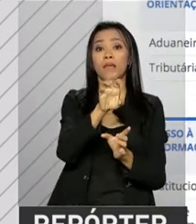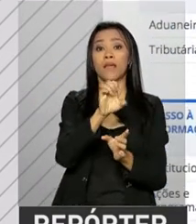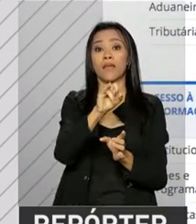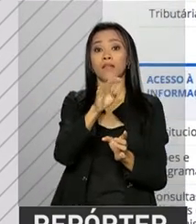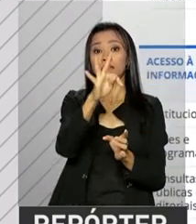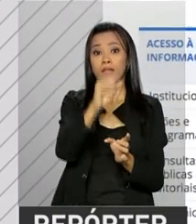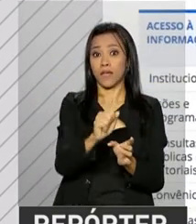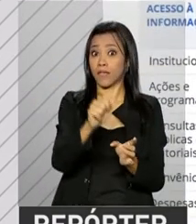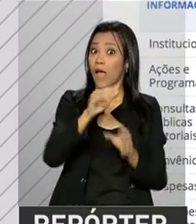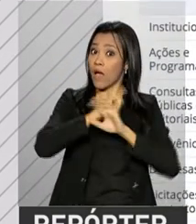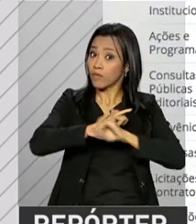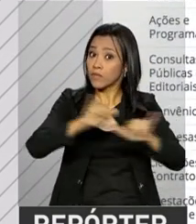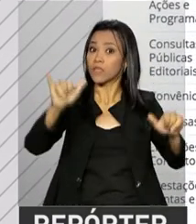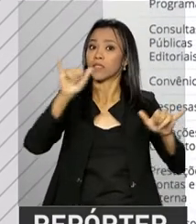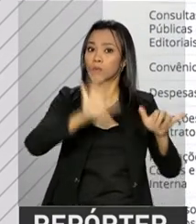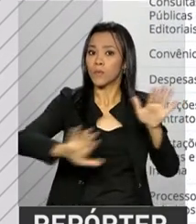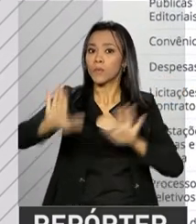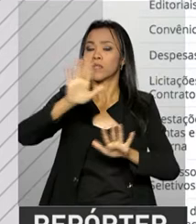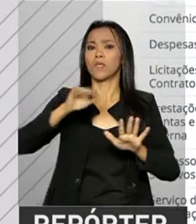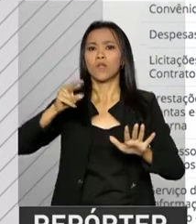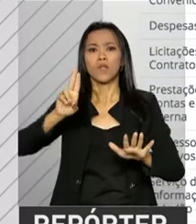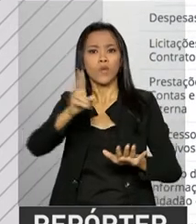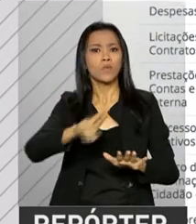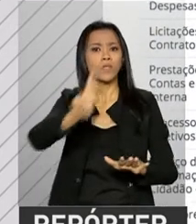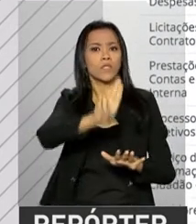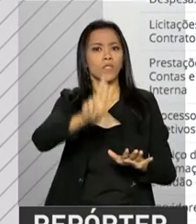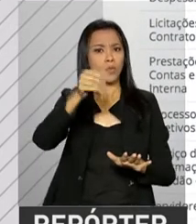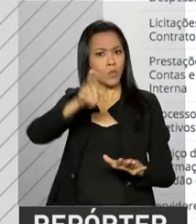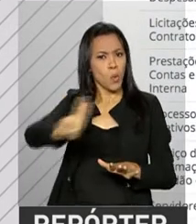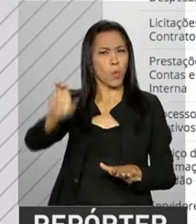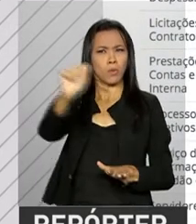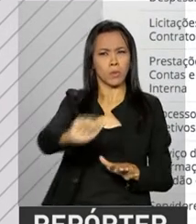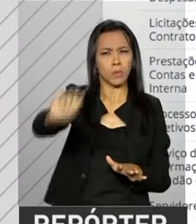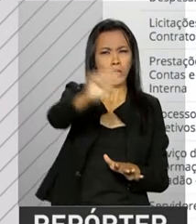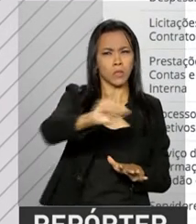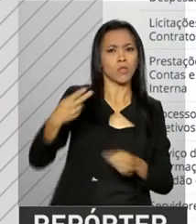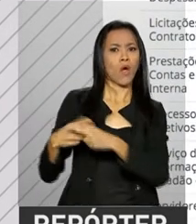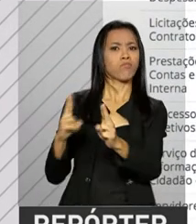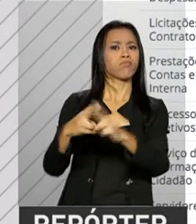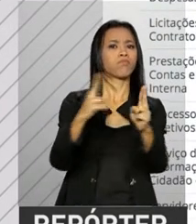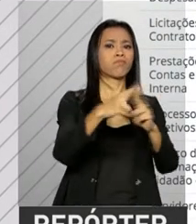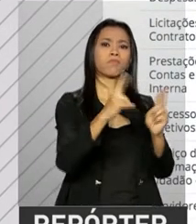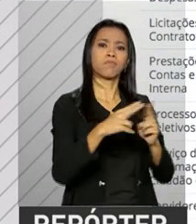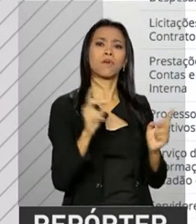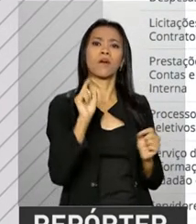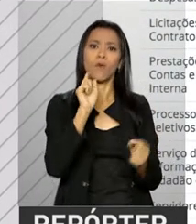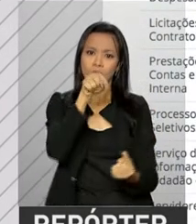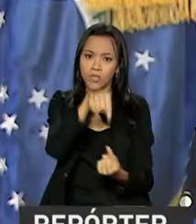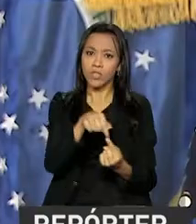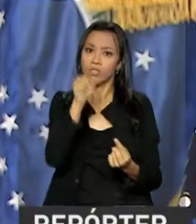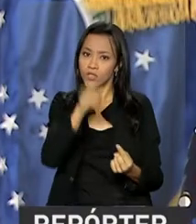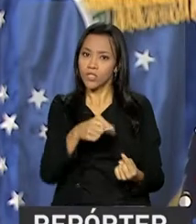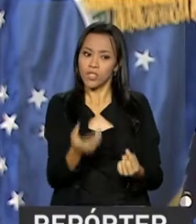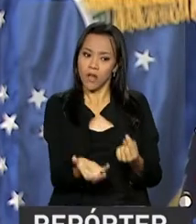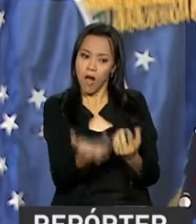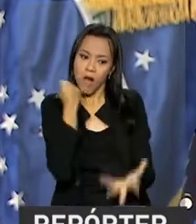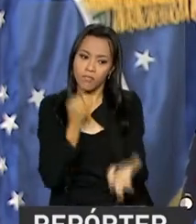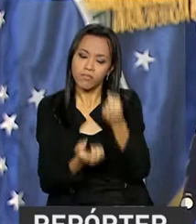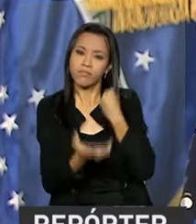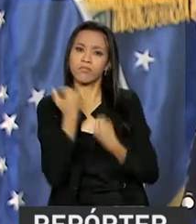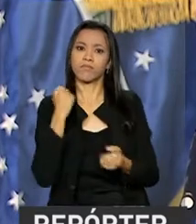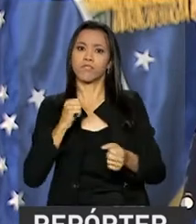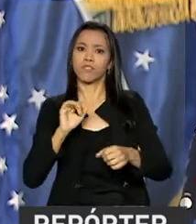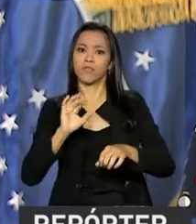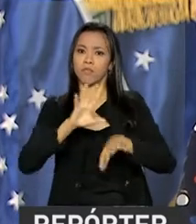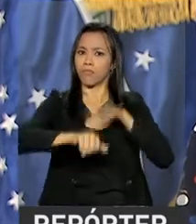eletrônica envolvendo o nome das instituições e tentativas de aplicação de golpes de email você nunca deve